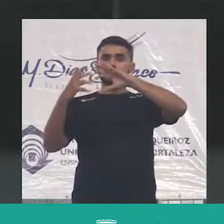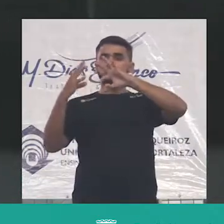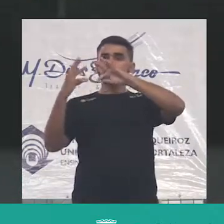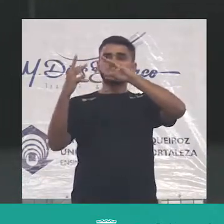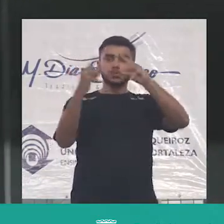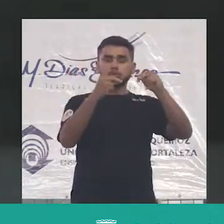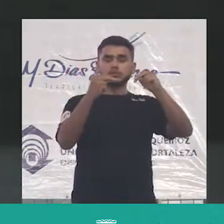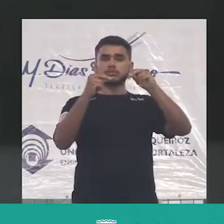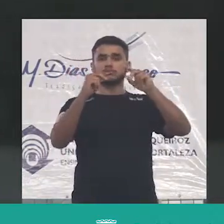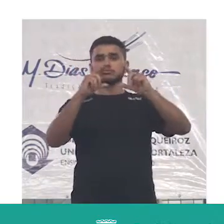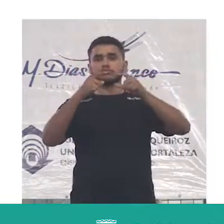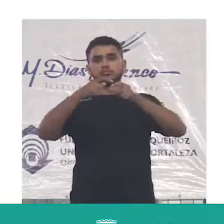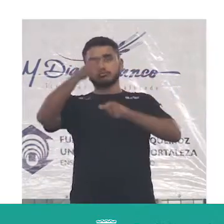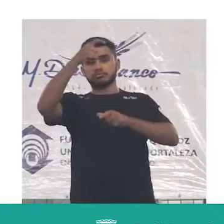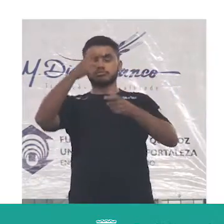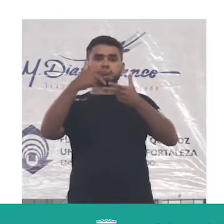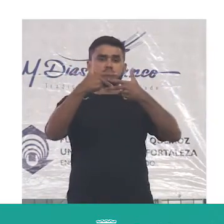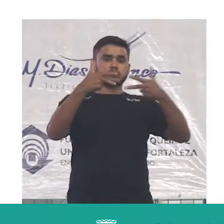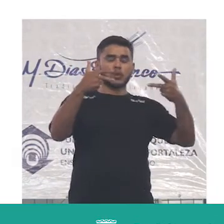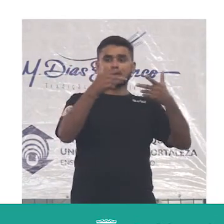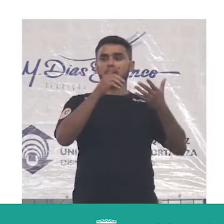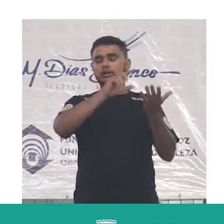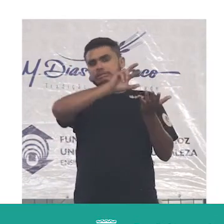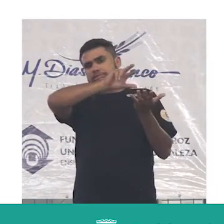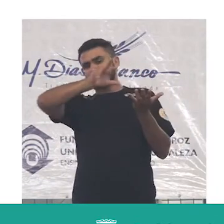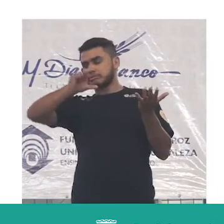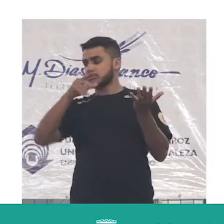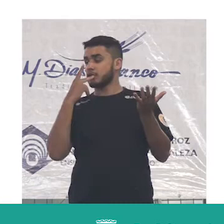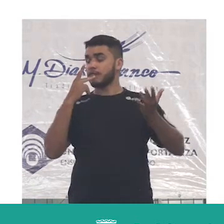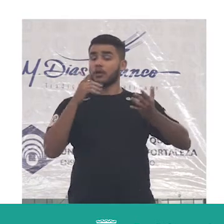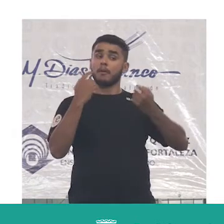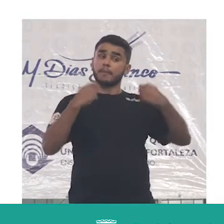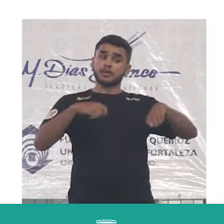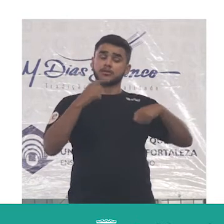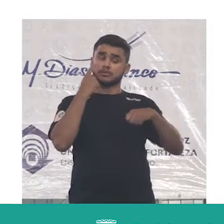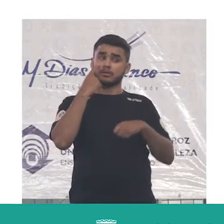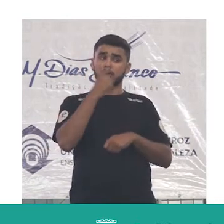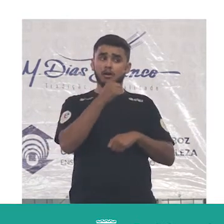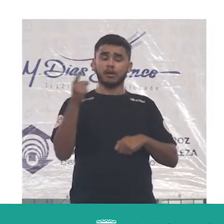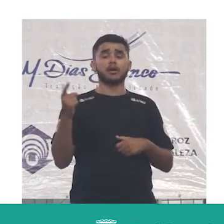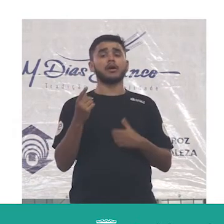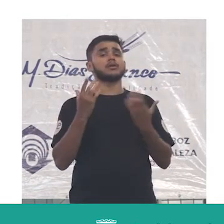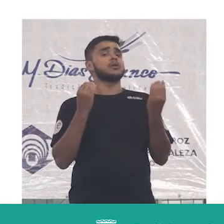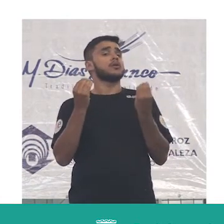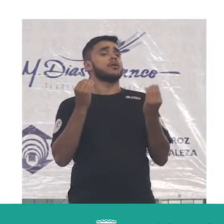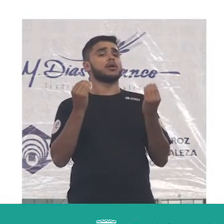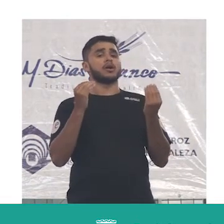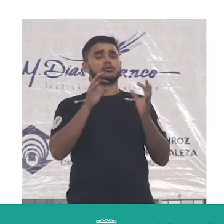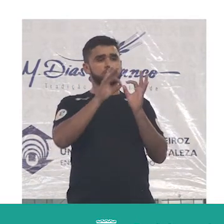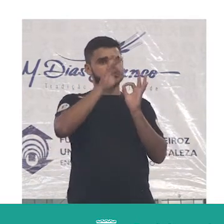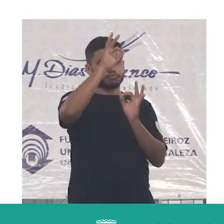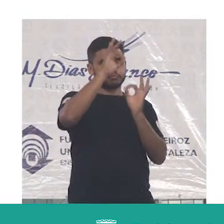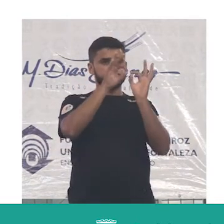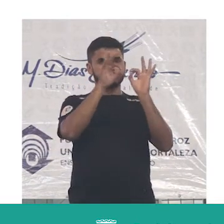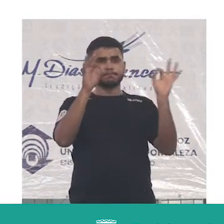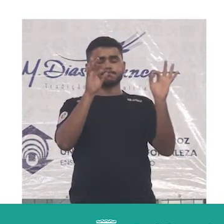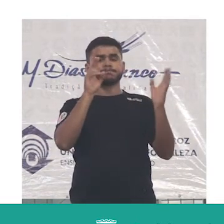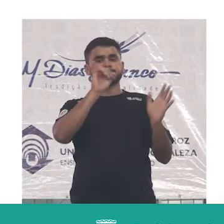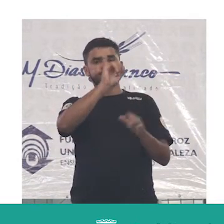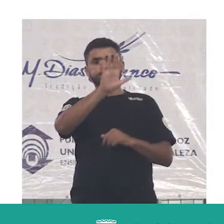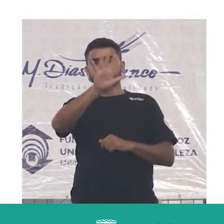competência: utilizar o conhecimento geométrico para realizar a